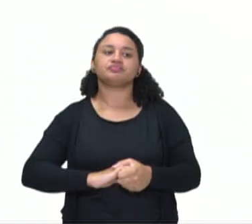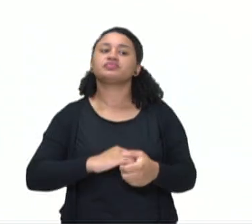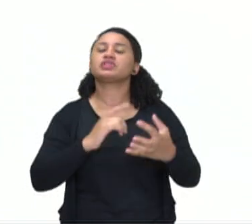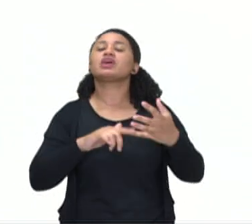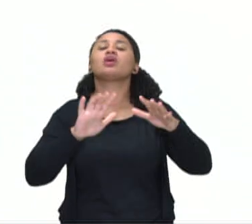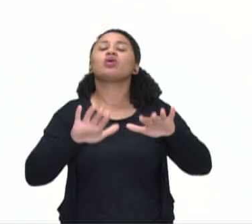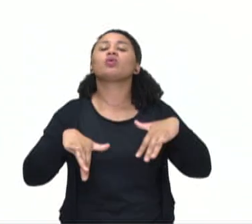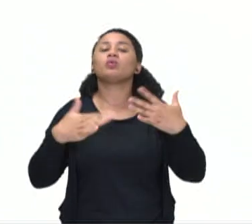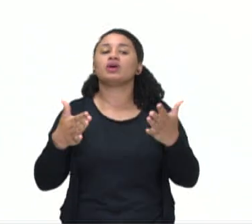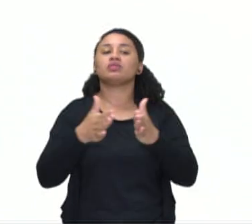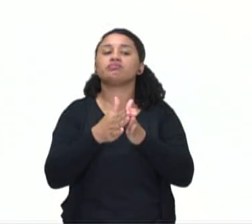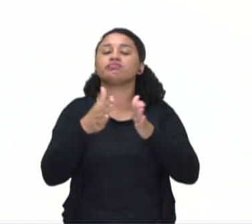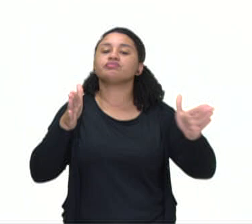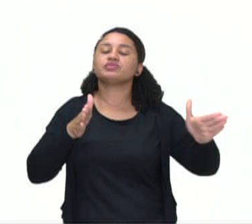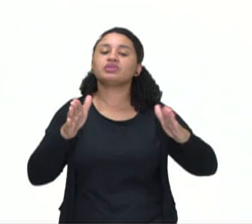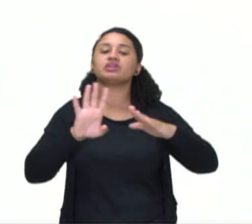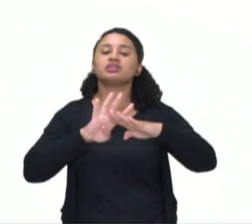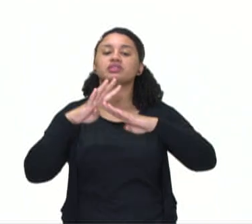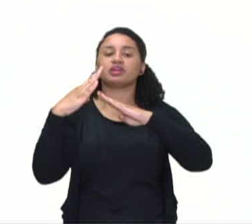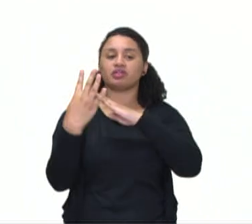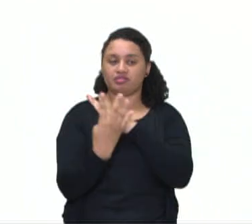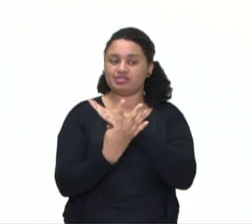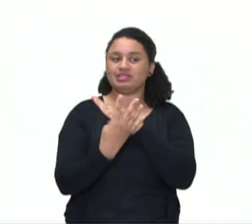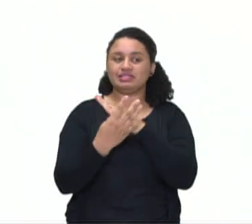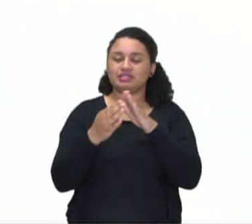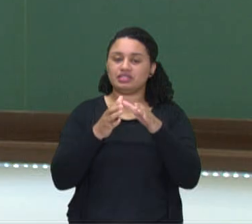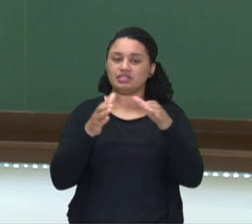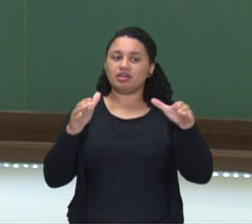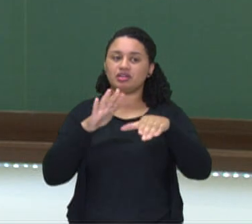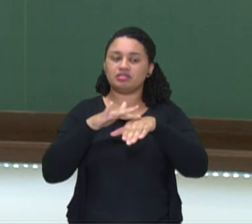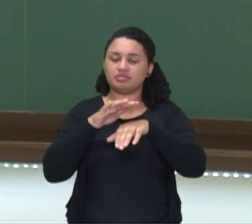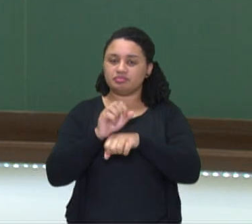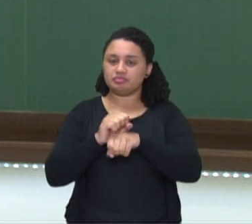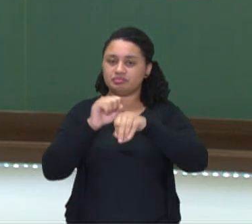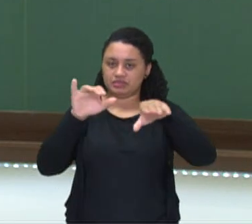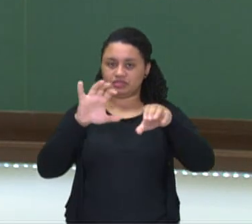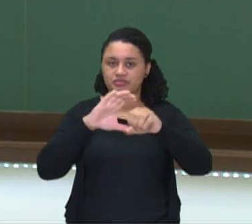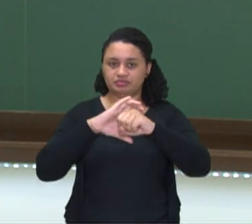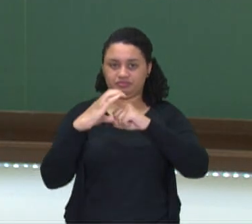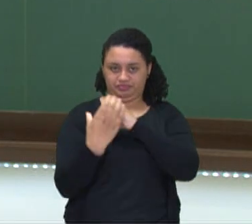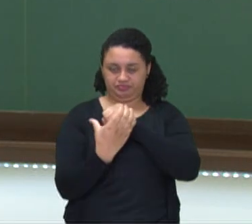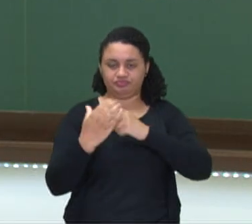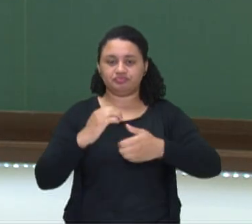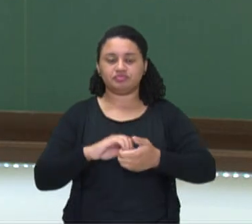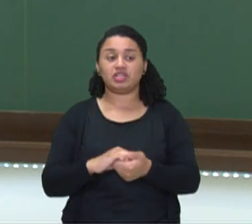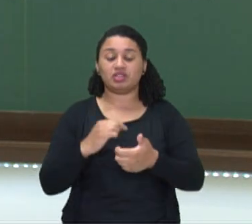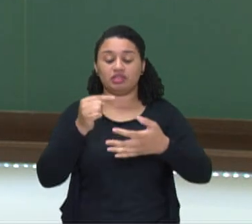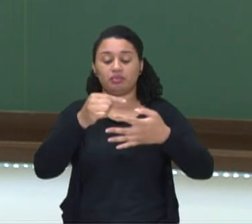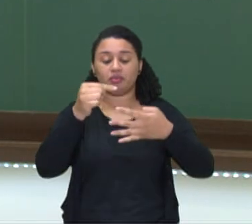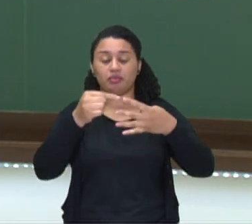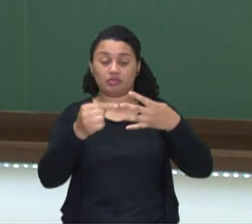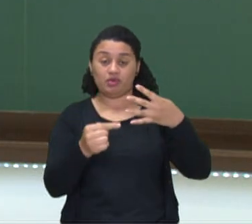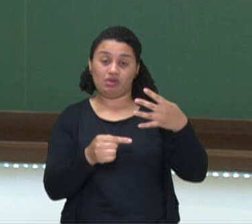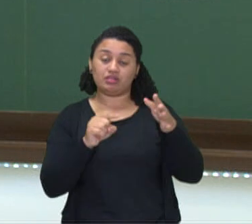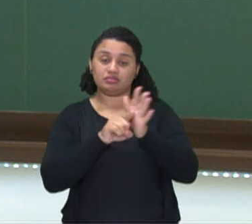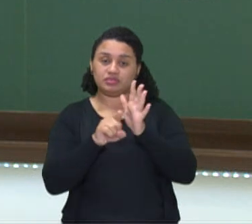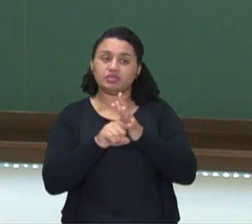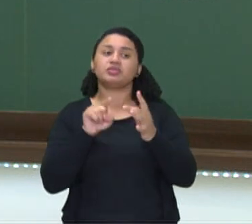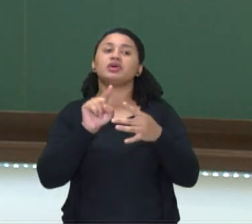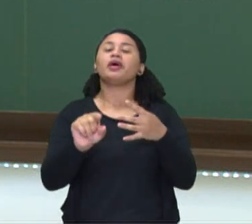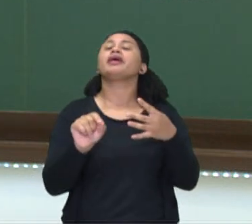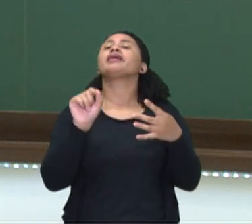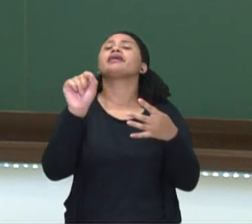mesmo. Então nós temos 3 perguntas respondidas aqui, 4 perguntas respondidas. Quem são os envolvidos, o